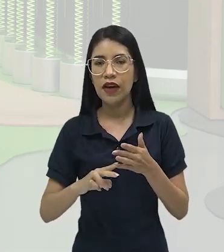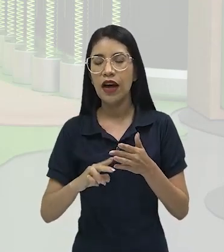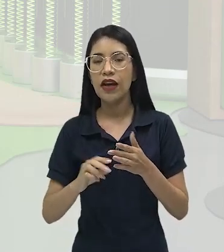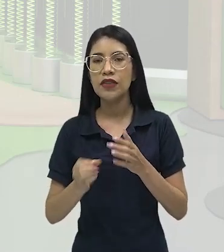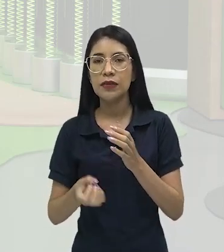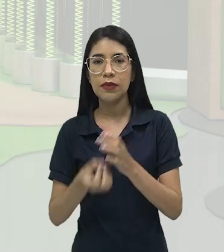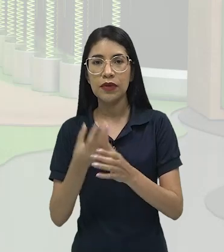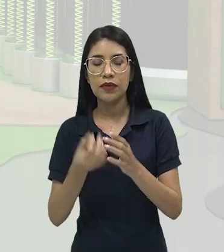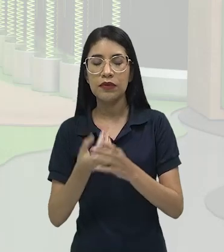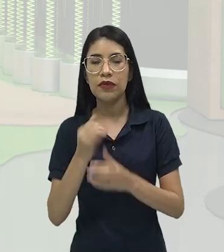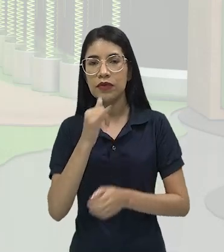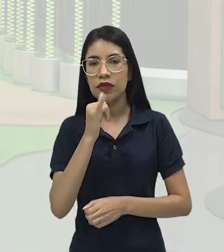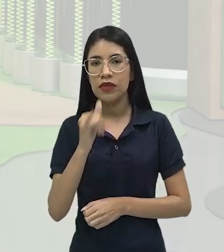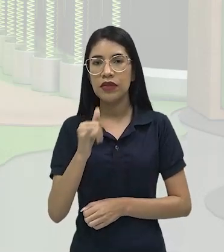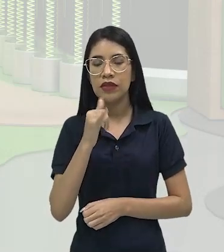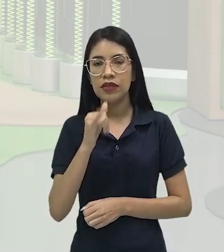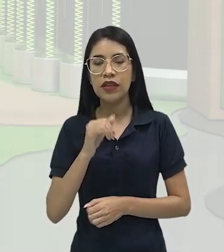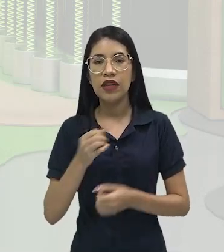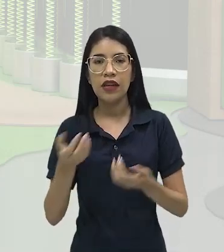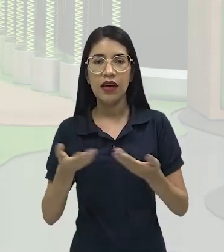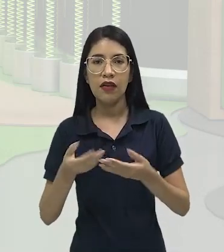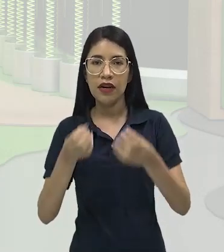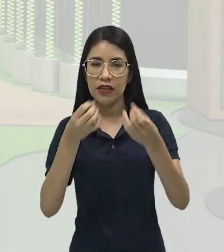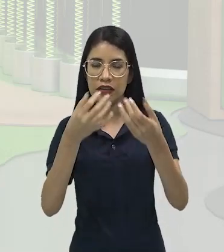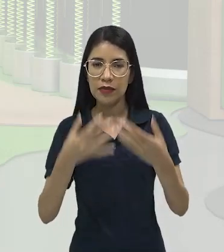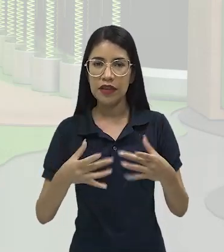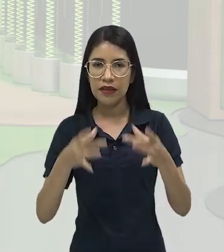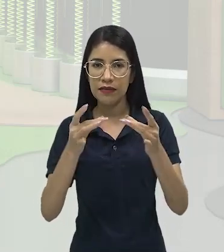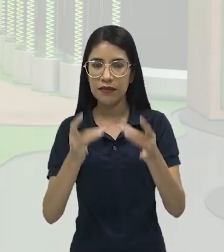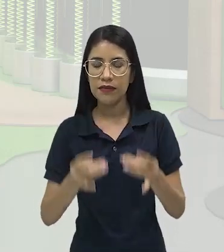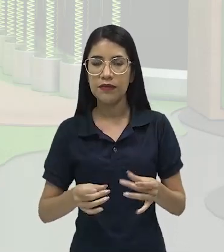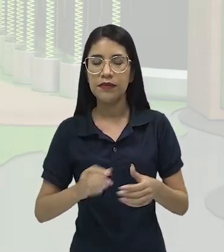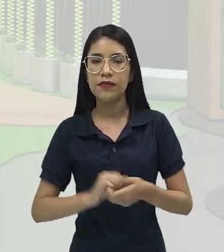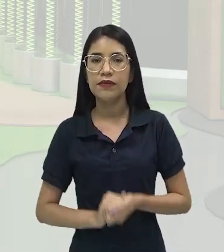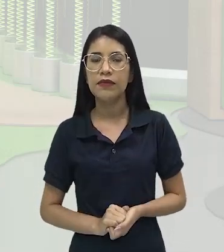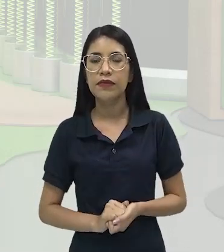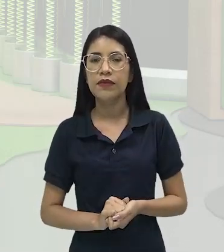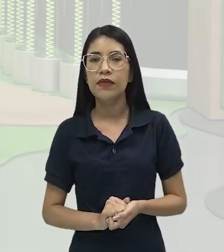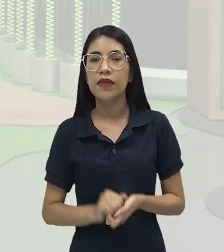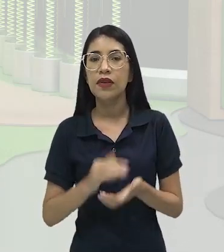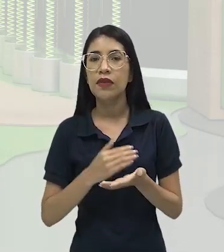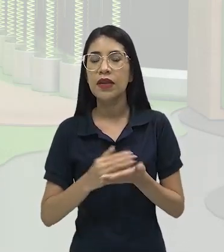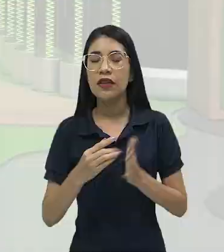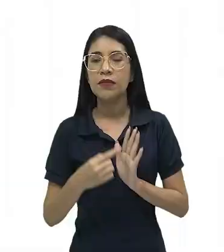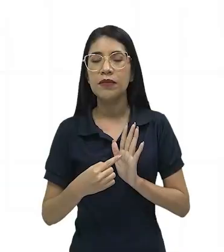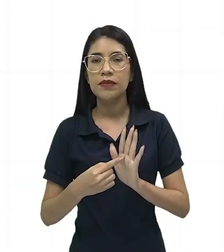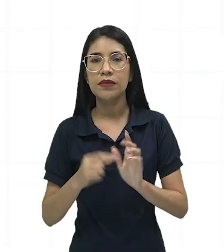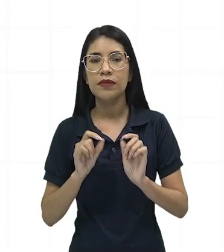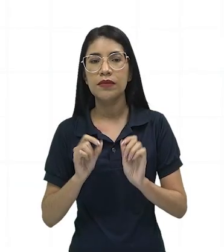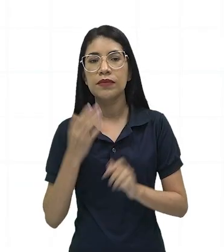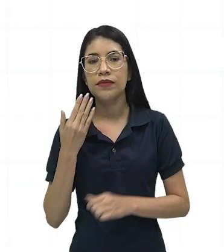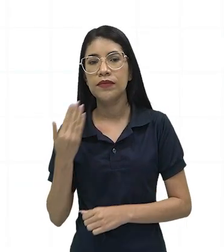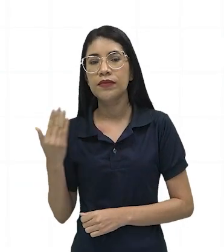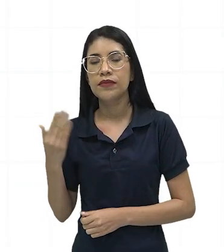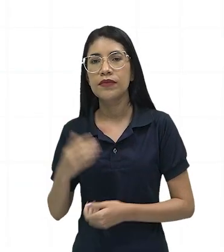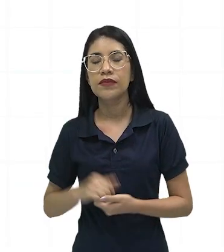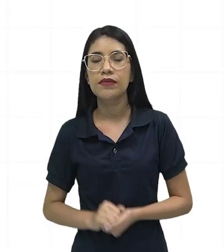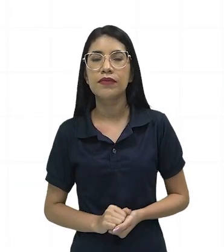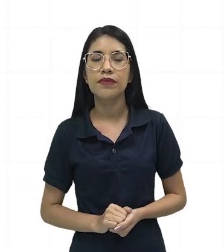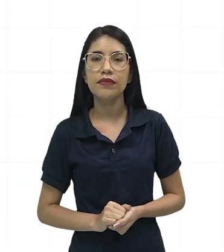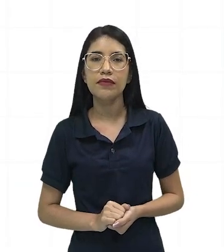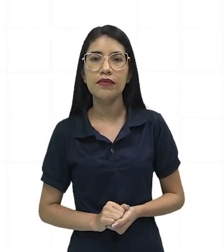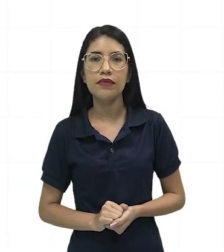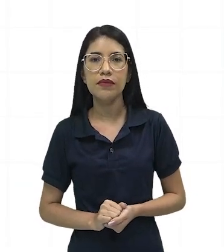que geram energia que nós vamos falar na nossa aula. Vamos começar aí com a nossa primeira cartela, onde